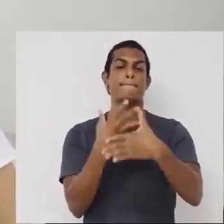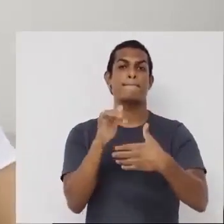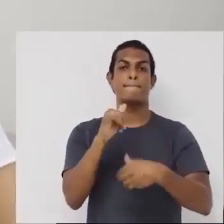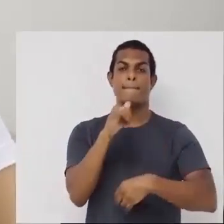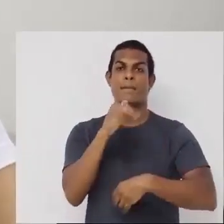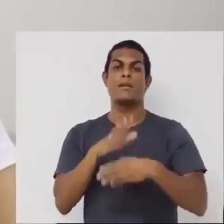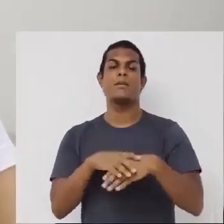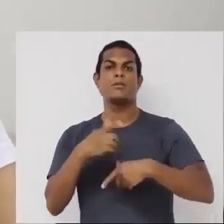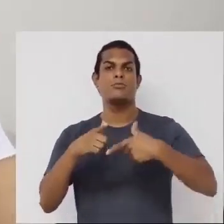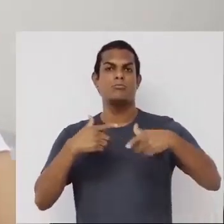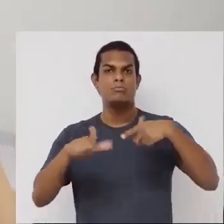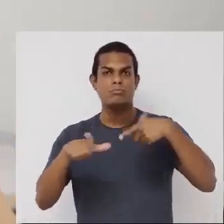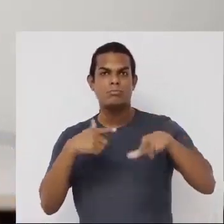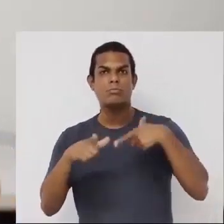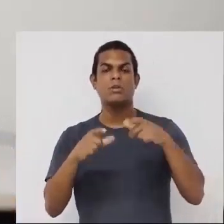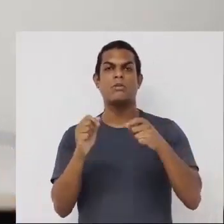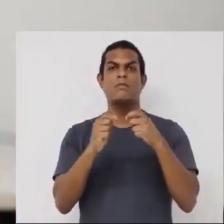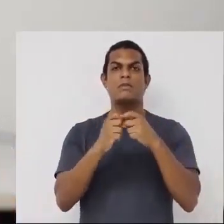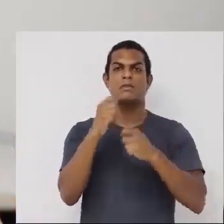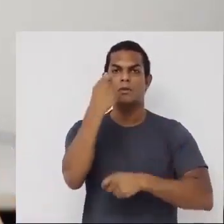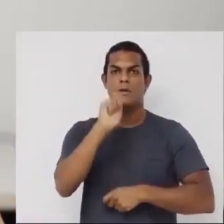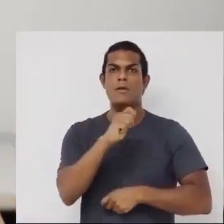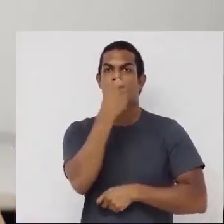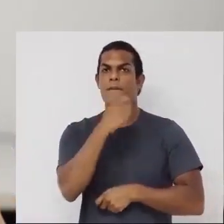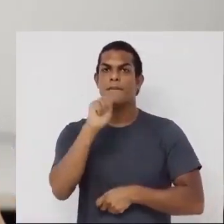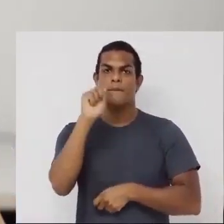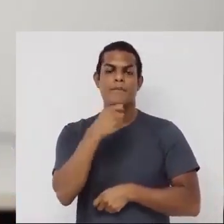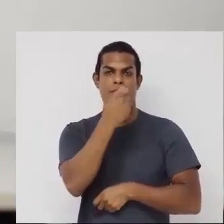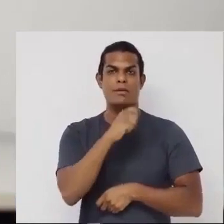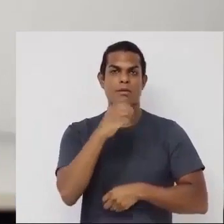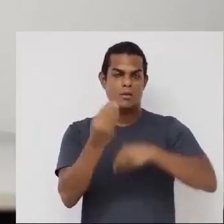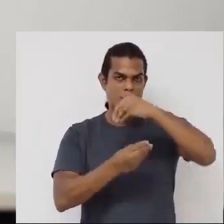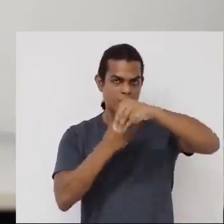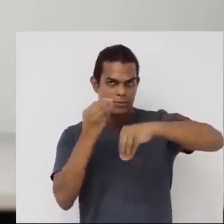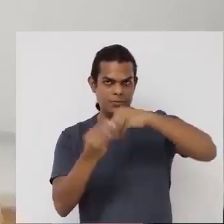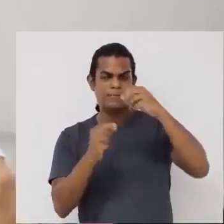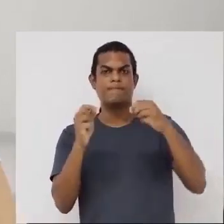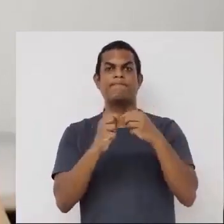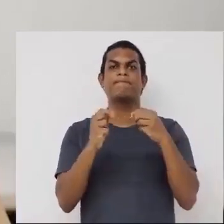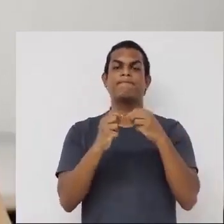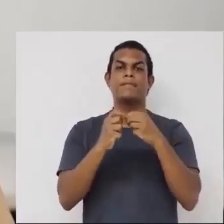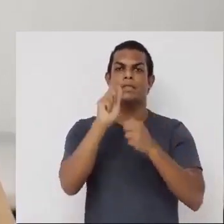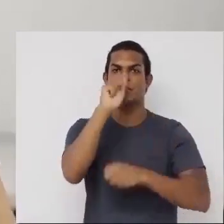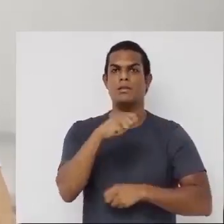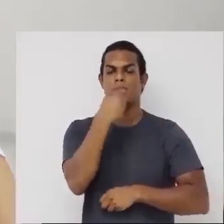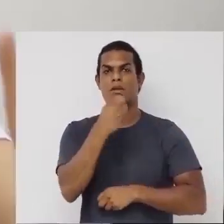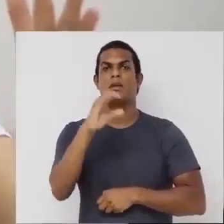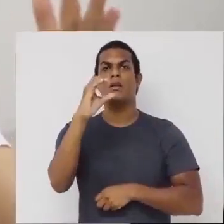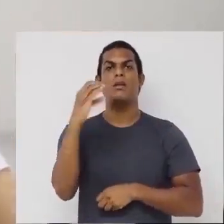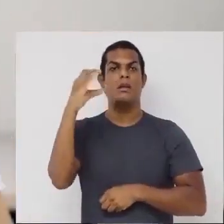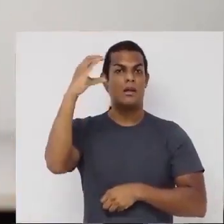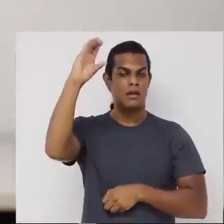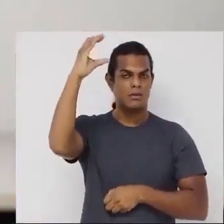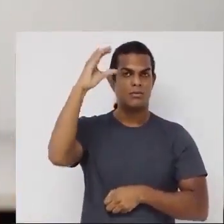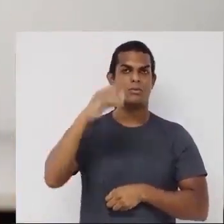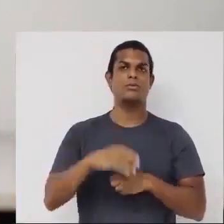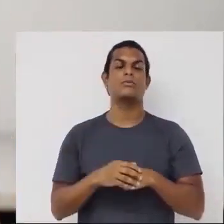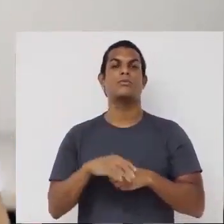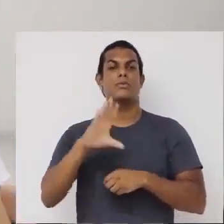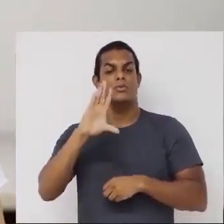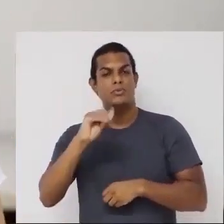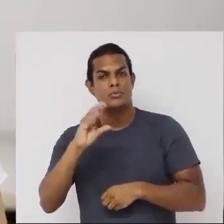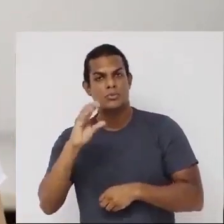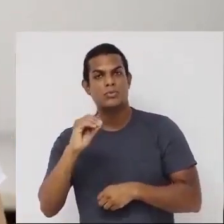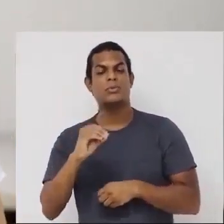trabalho na produção de picolé, a mistura que eu faço picolé é custo. O funcionário que trabalha na produção do